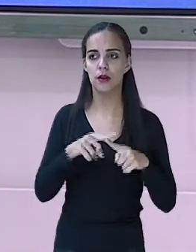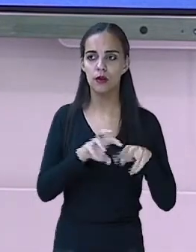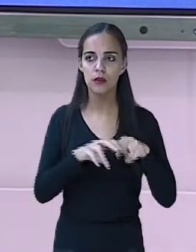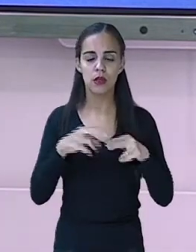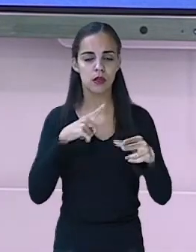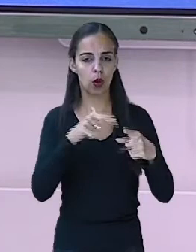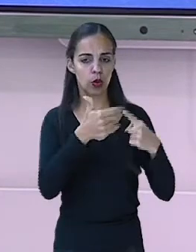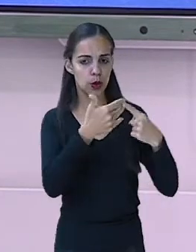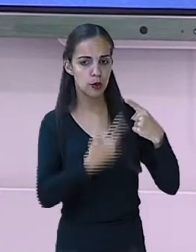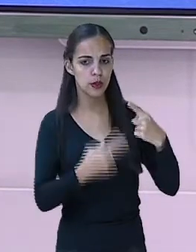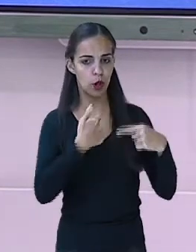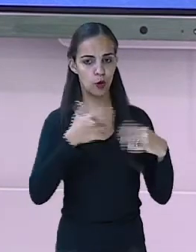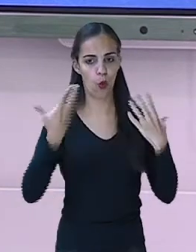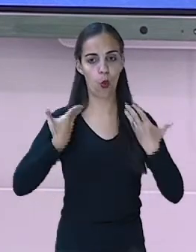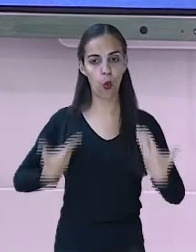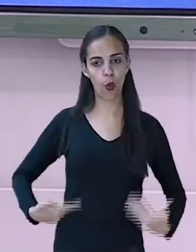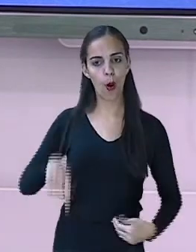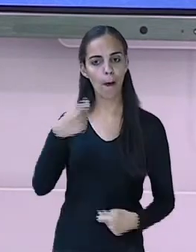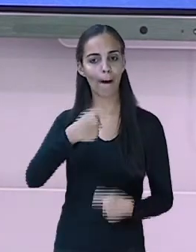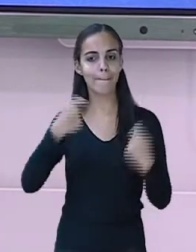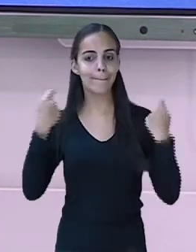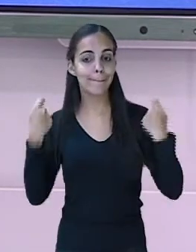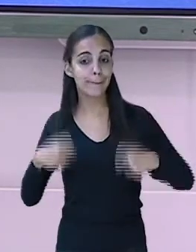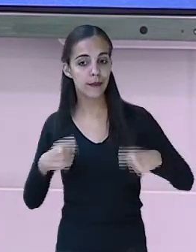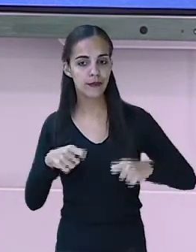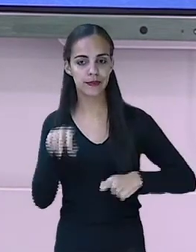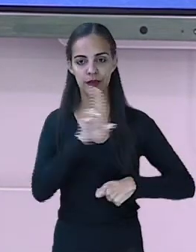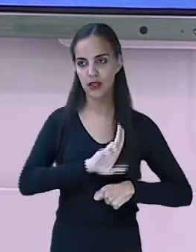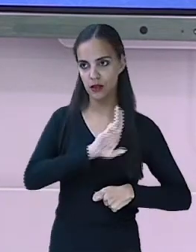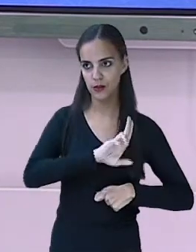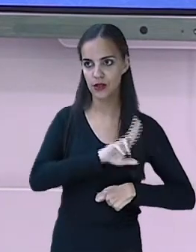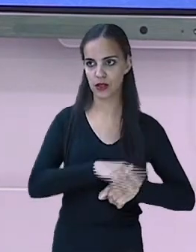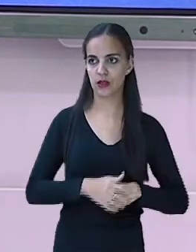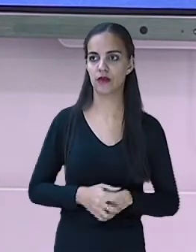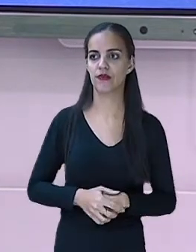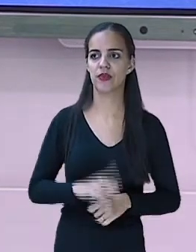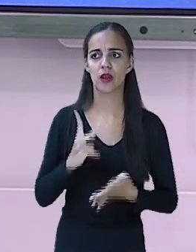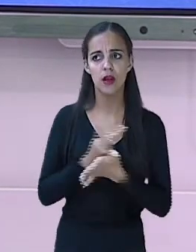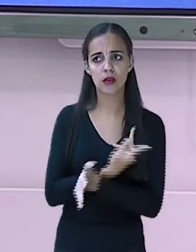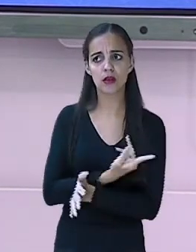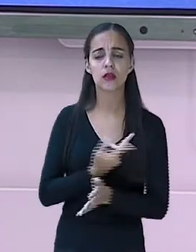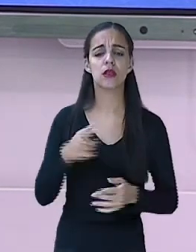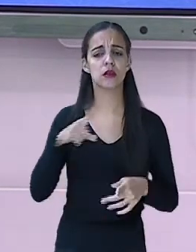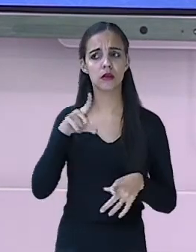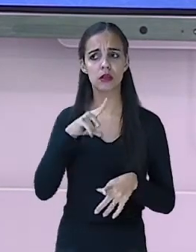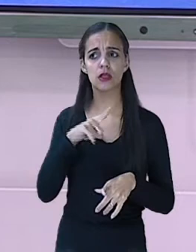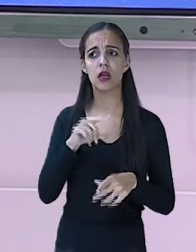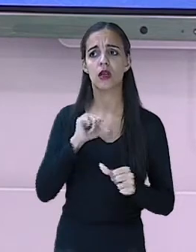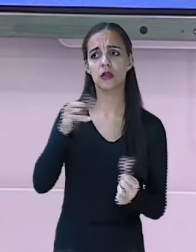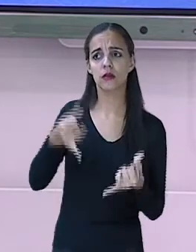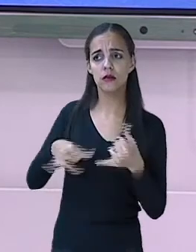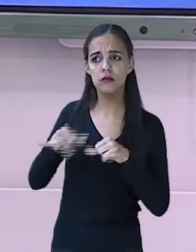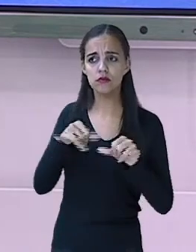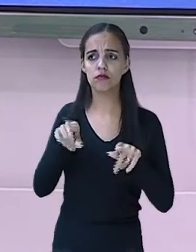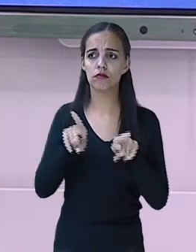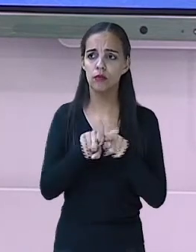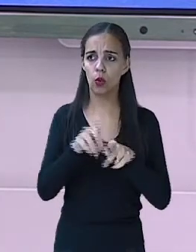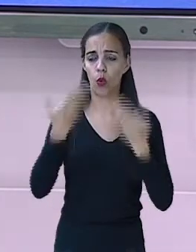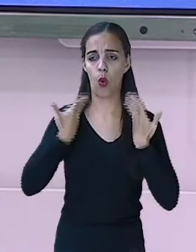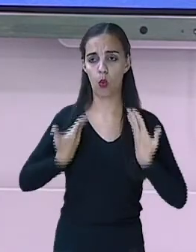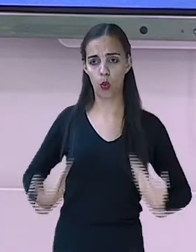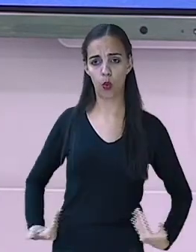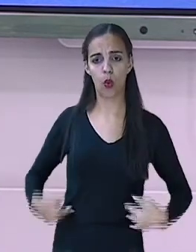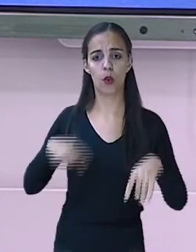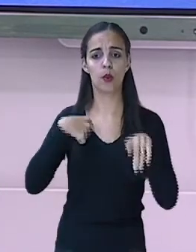estas substâncias presentes na maçã tá vendo Então acontece em transformações químicas no seu